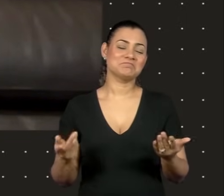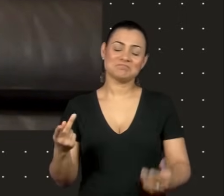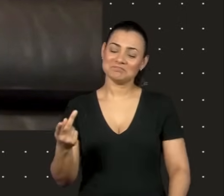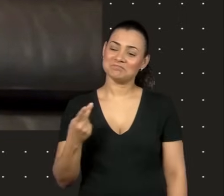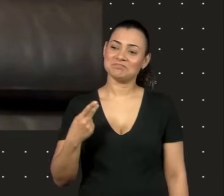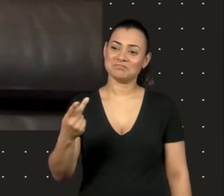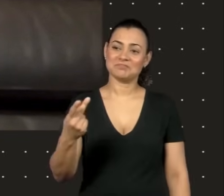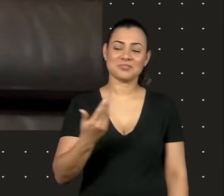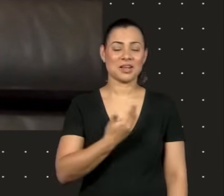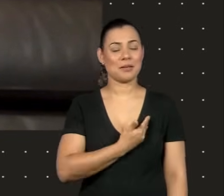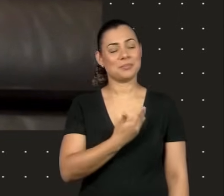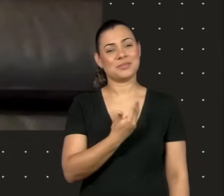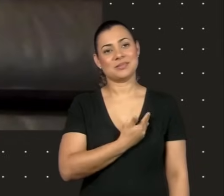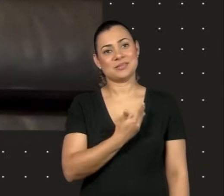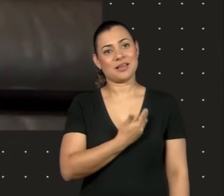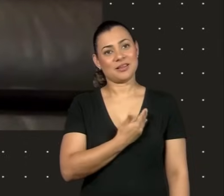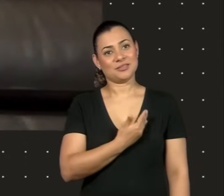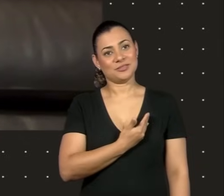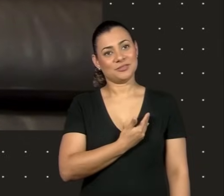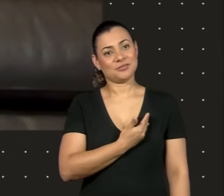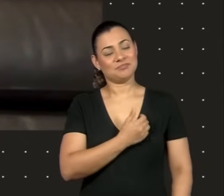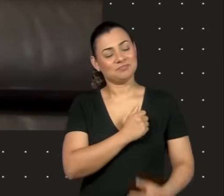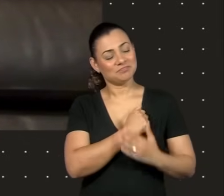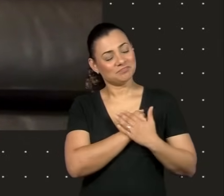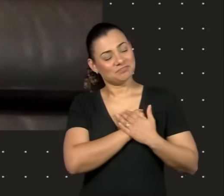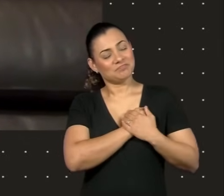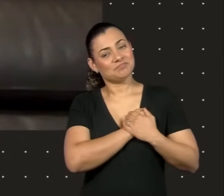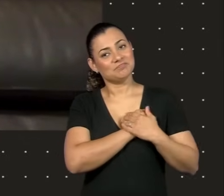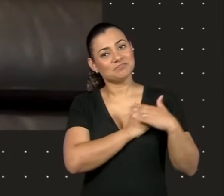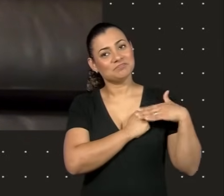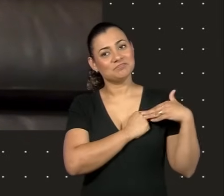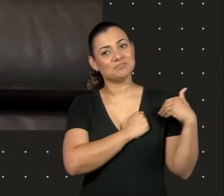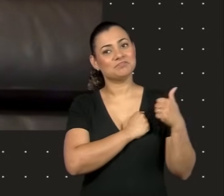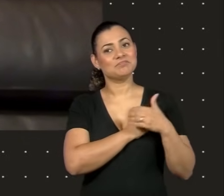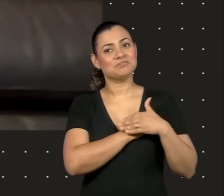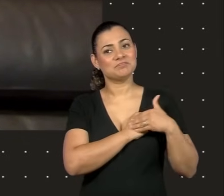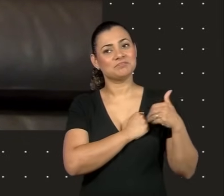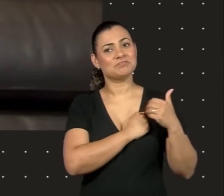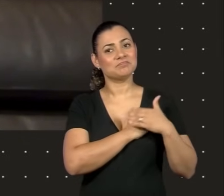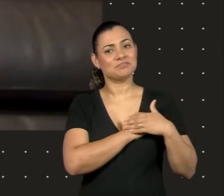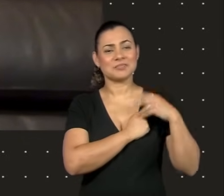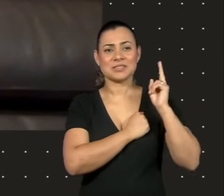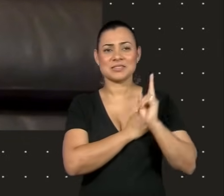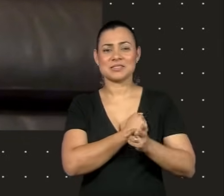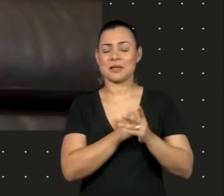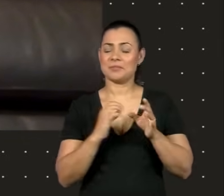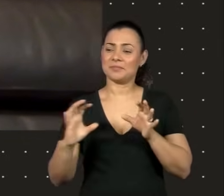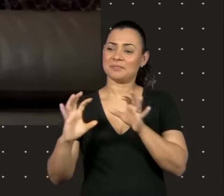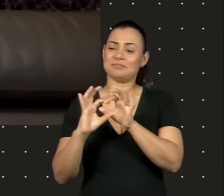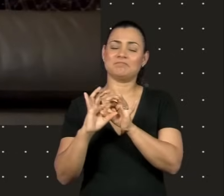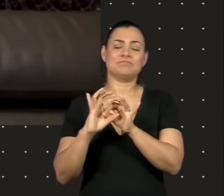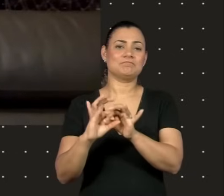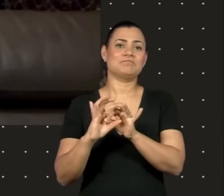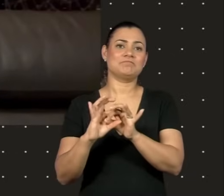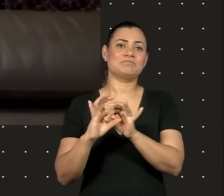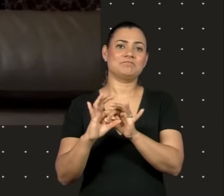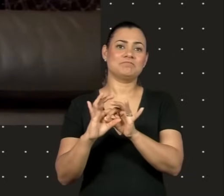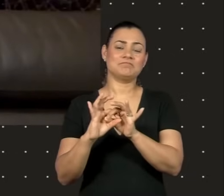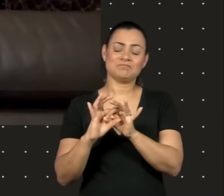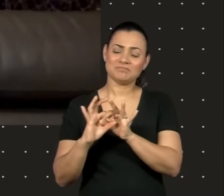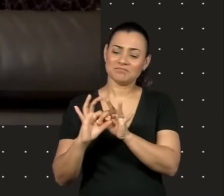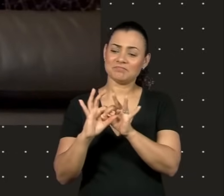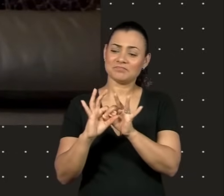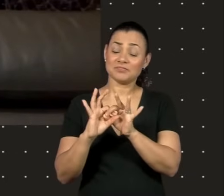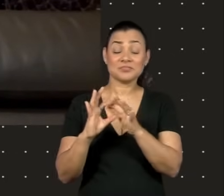a nossa amizade com a fraternidade que sempre nos uniu e